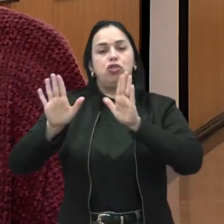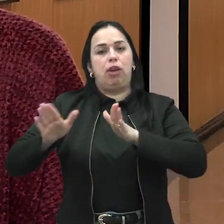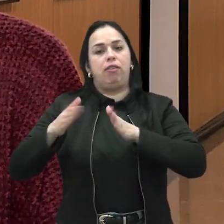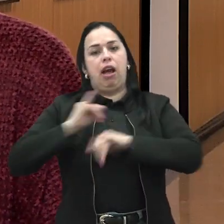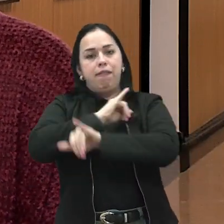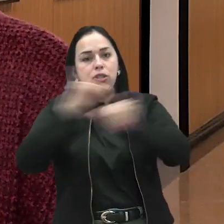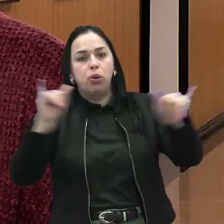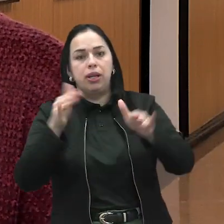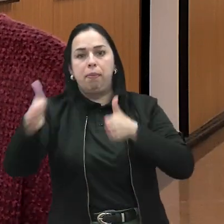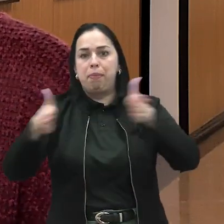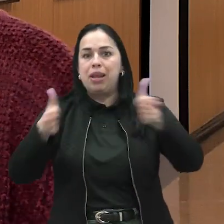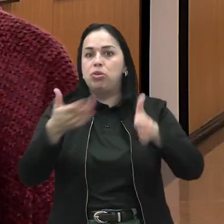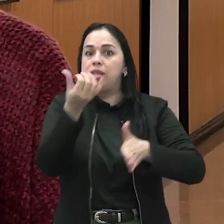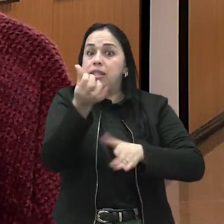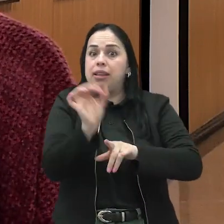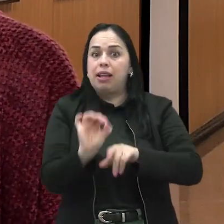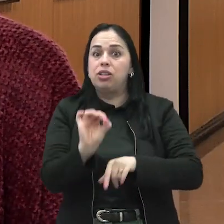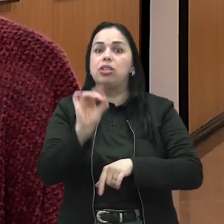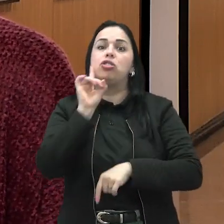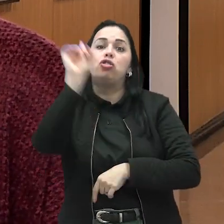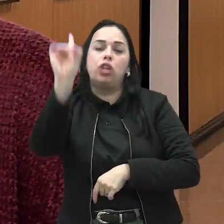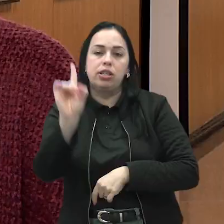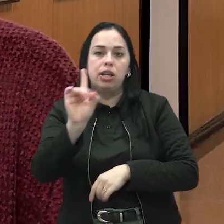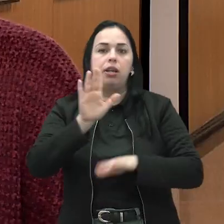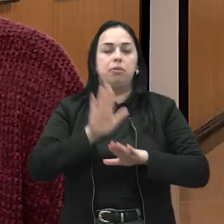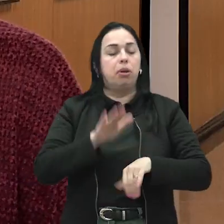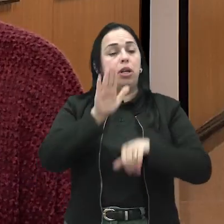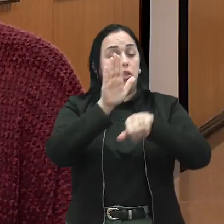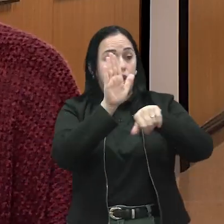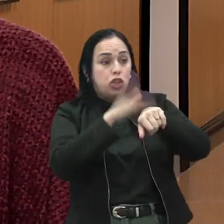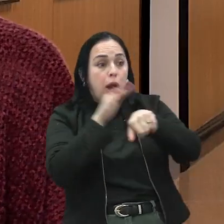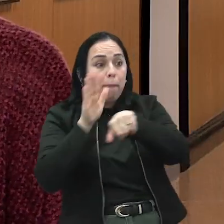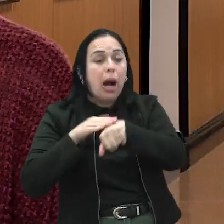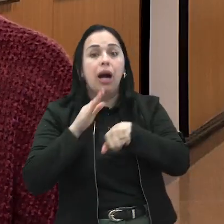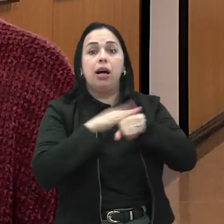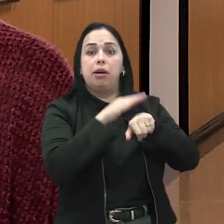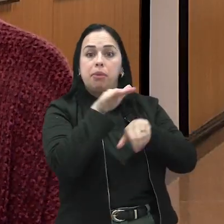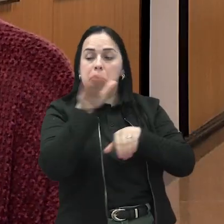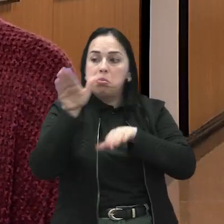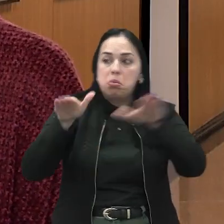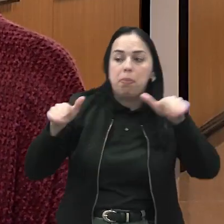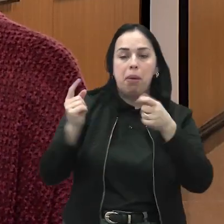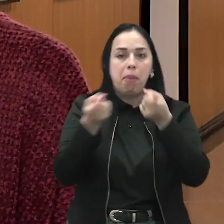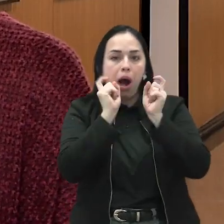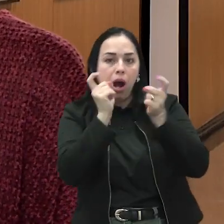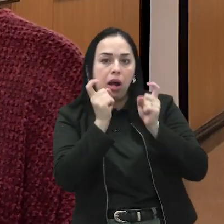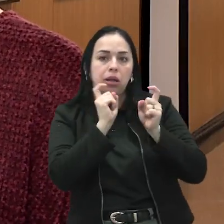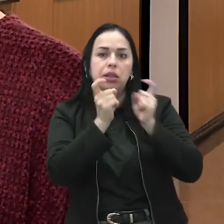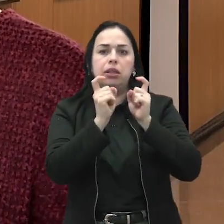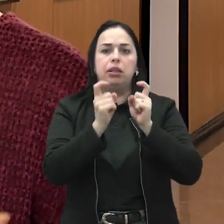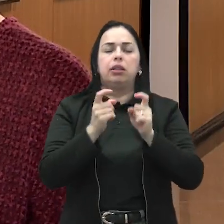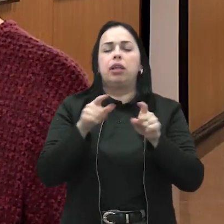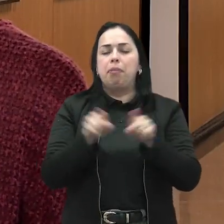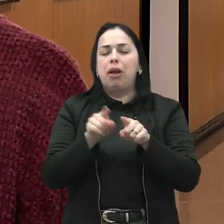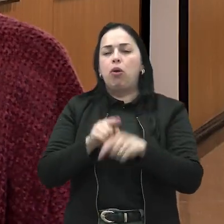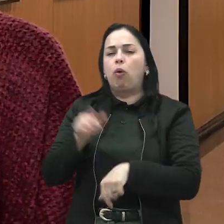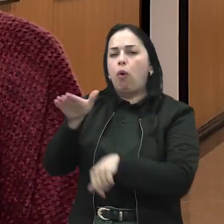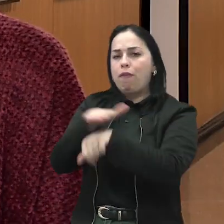60 dias, então nós convocamos, apesar do recesso, vamos ver